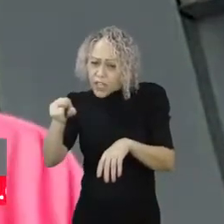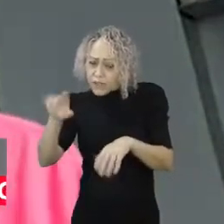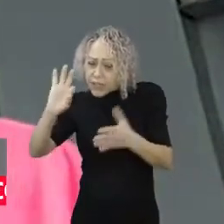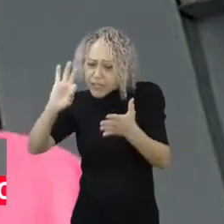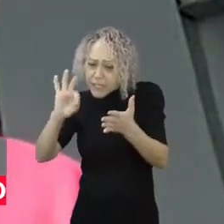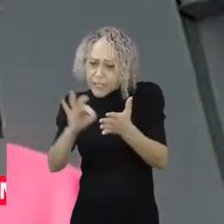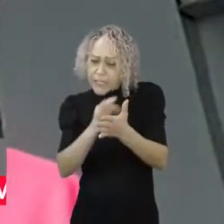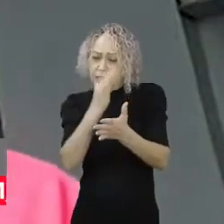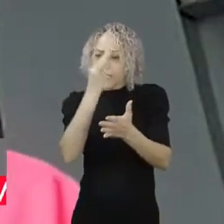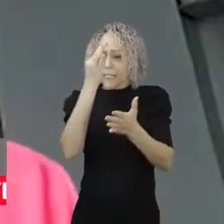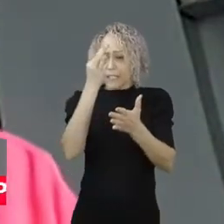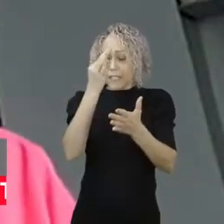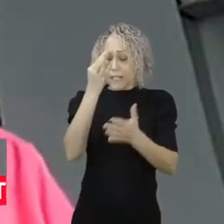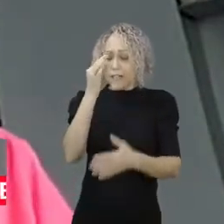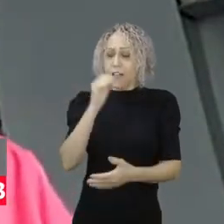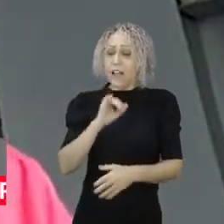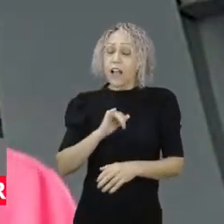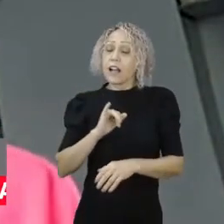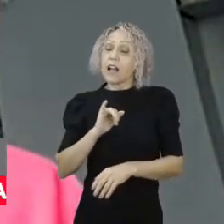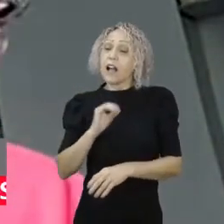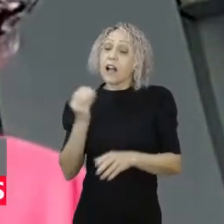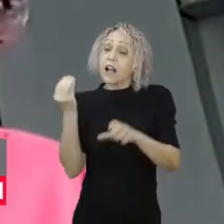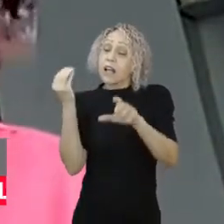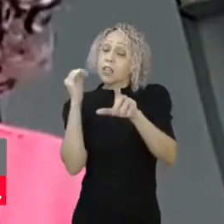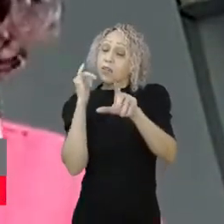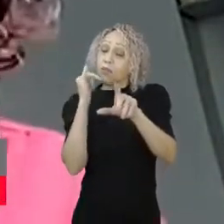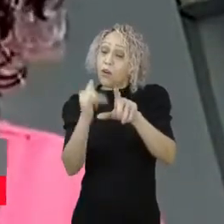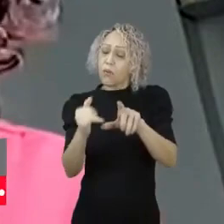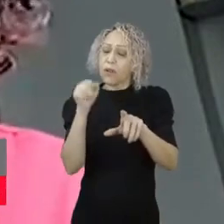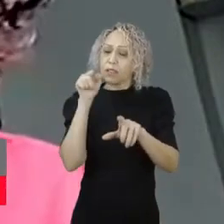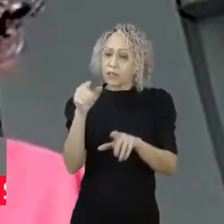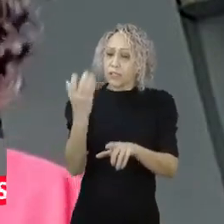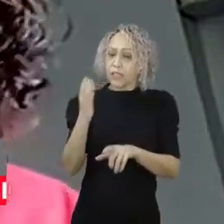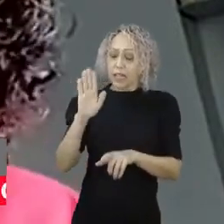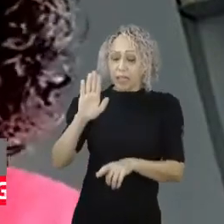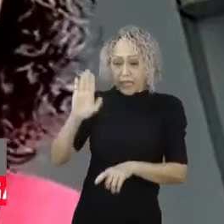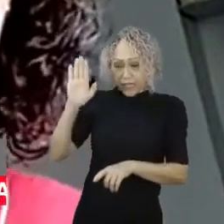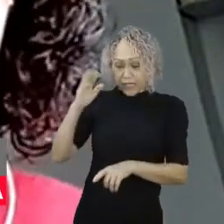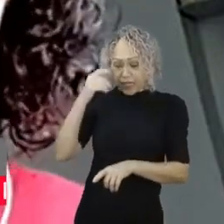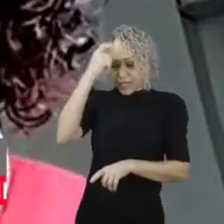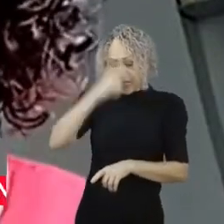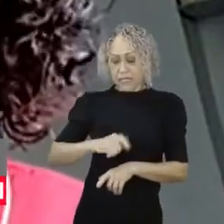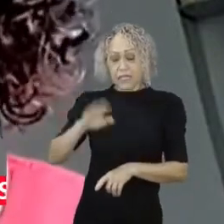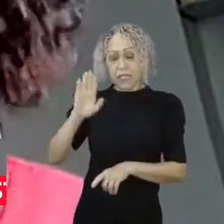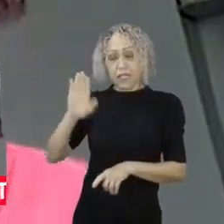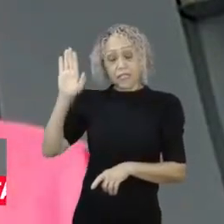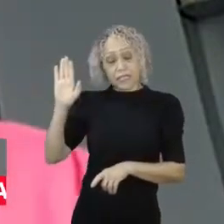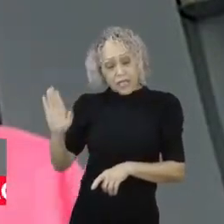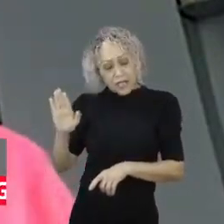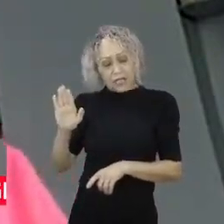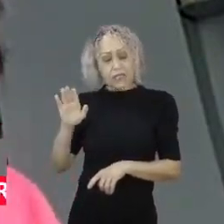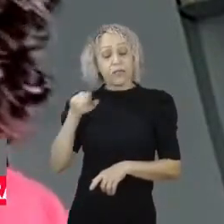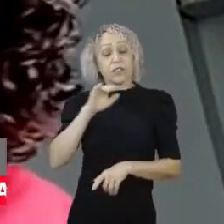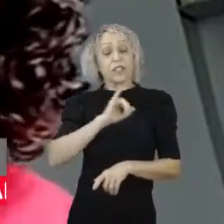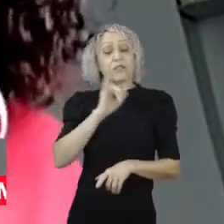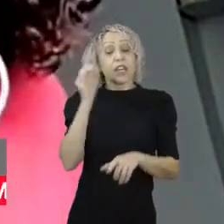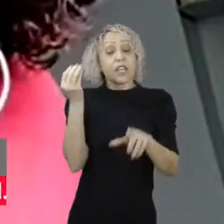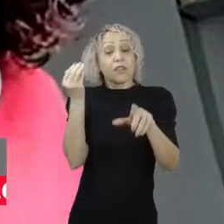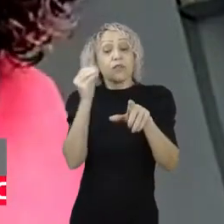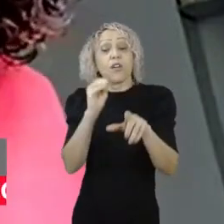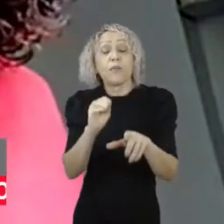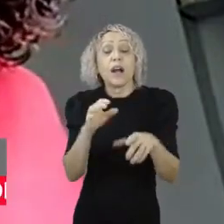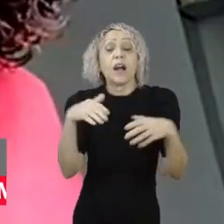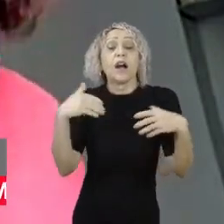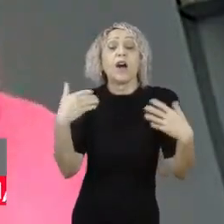do diretório, e os membros do diretório é que dirão realmente quem serão os candidatos e as candidatas. Mas se você não